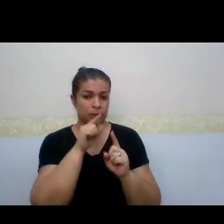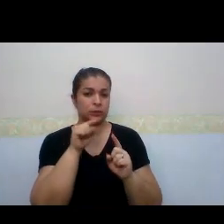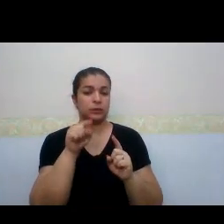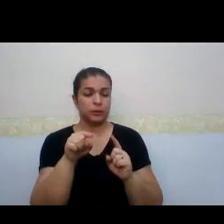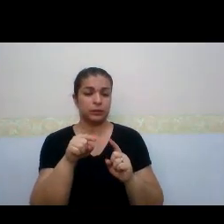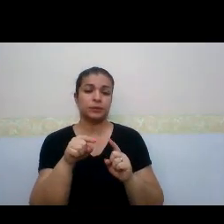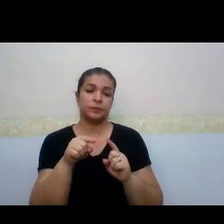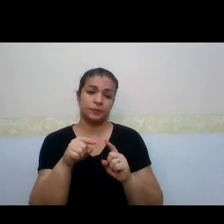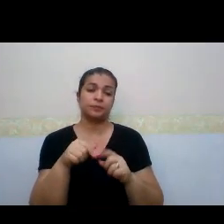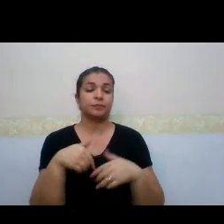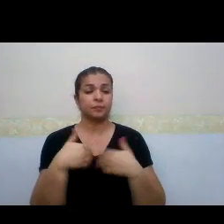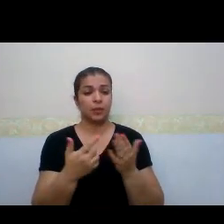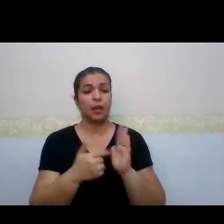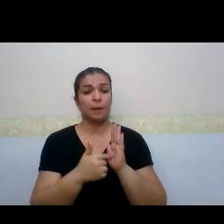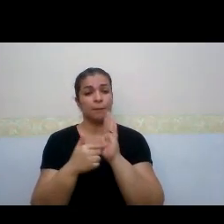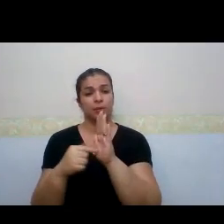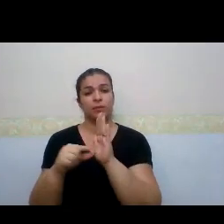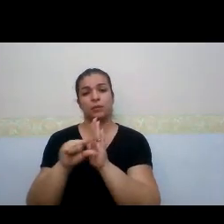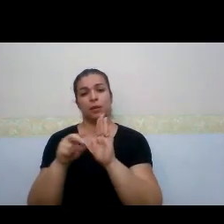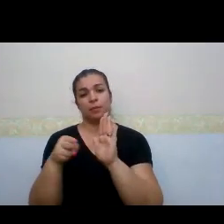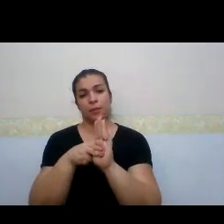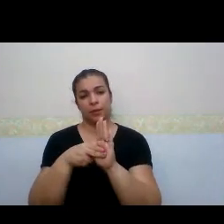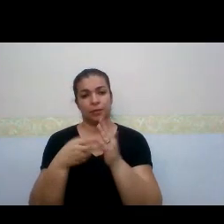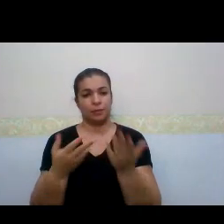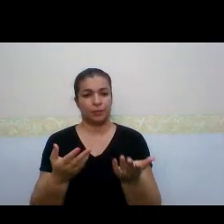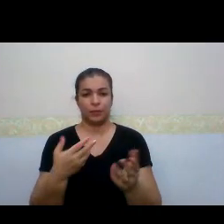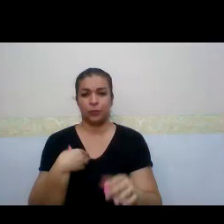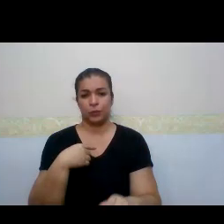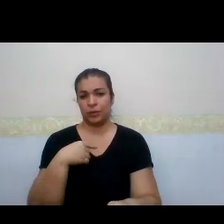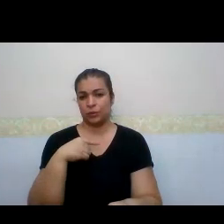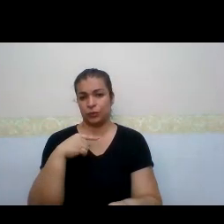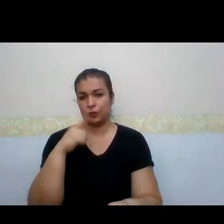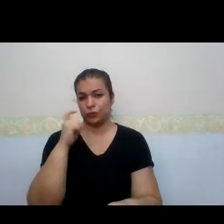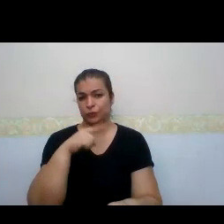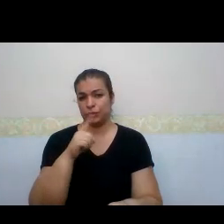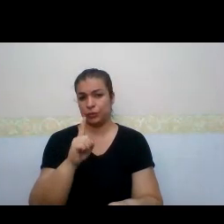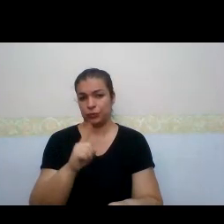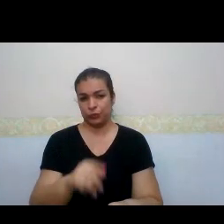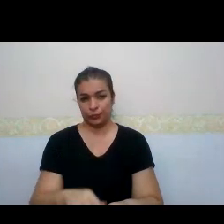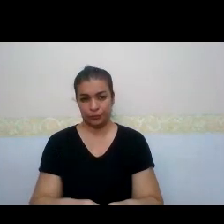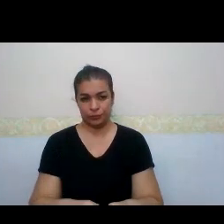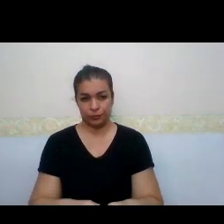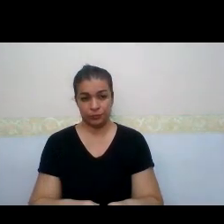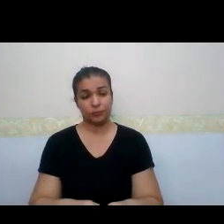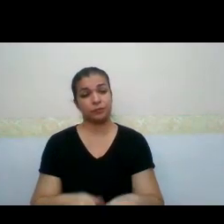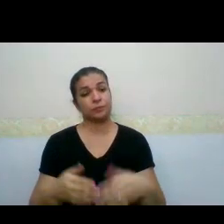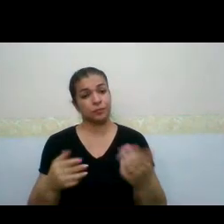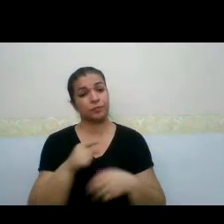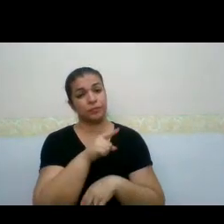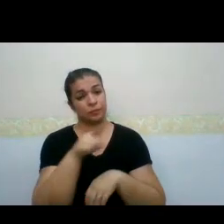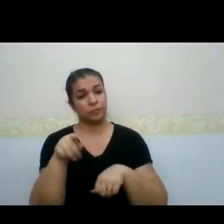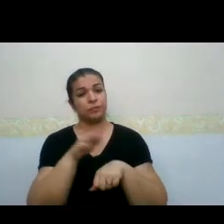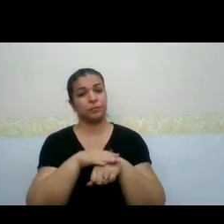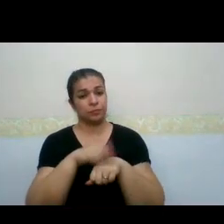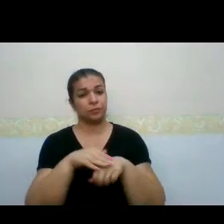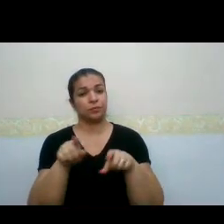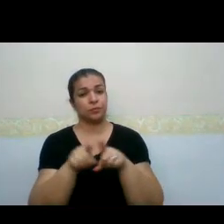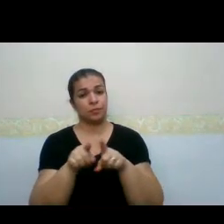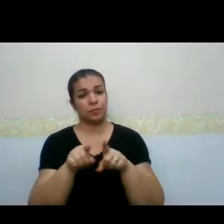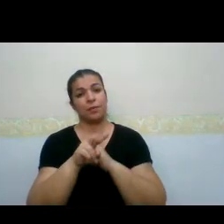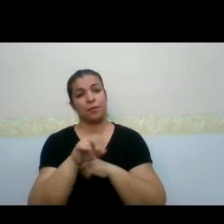necessárias e apresentei a ementa. Não é tão difícil assim, não. E vocês vão preparar uma ementa, né? Eu deixei esse modelinho aqui